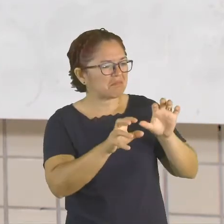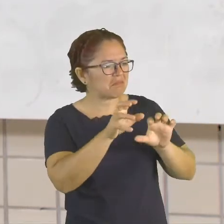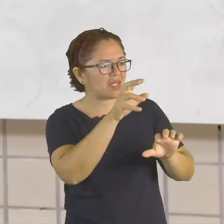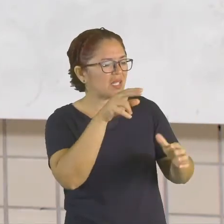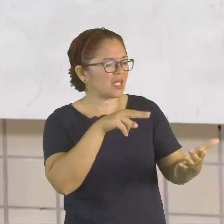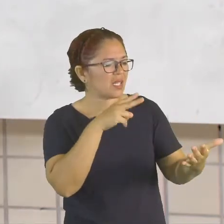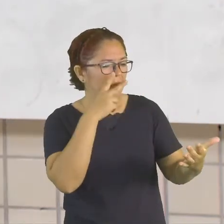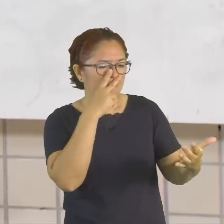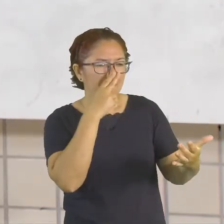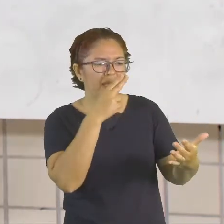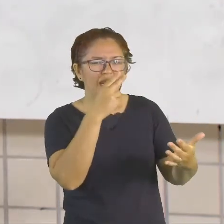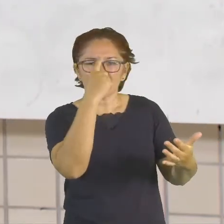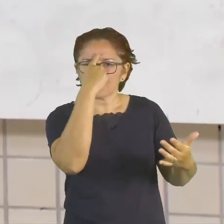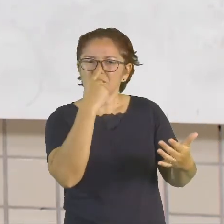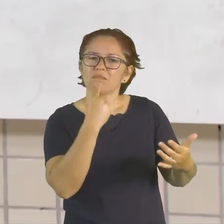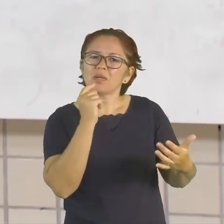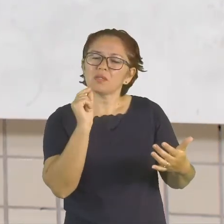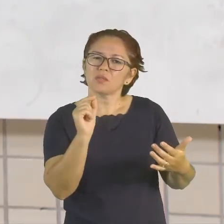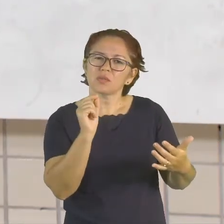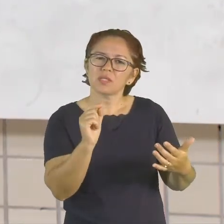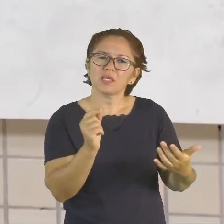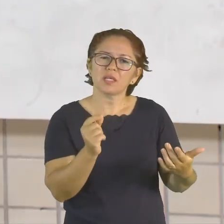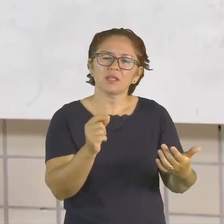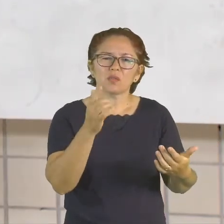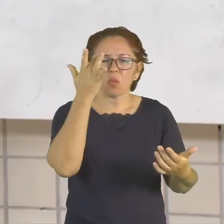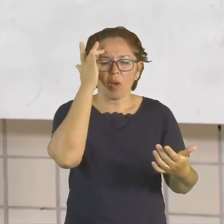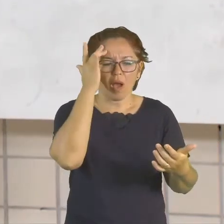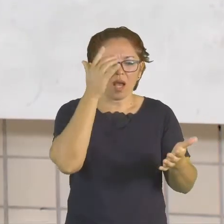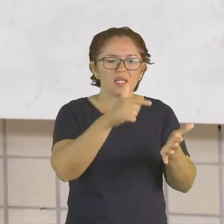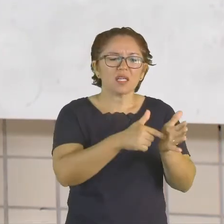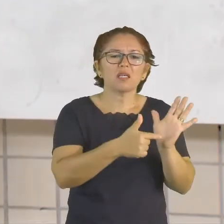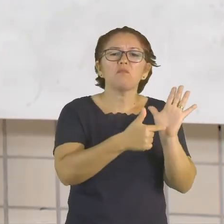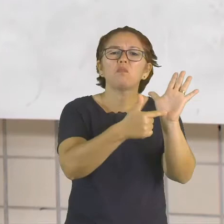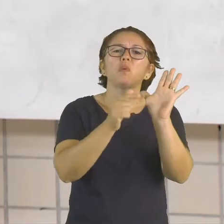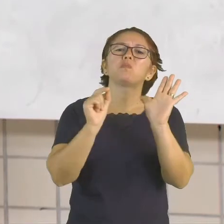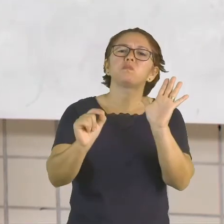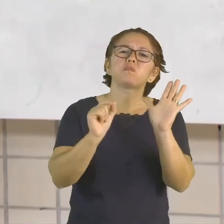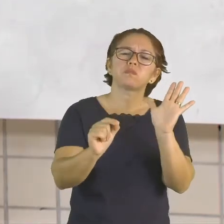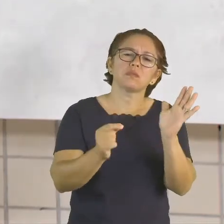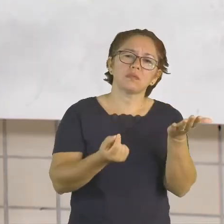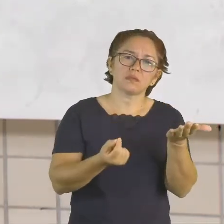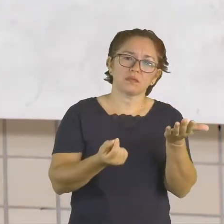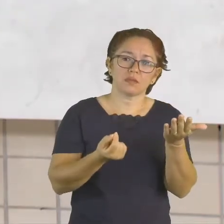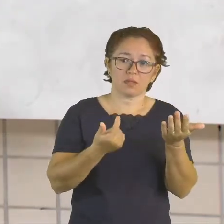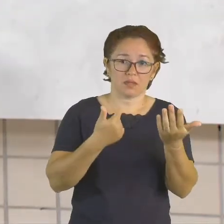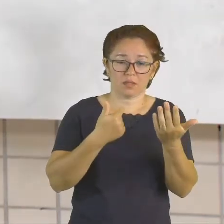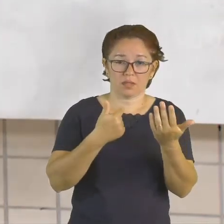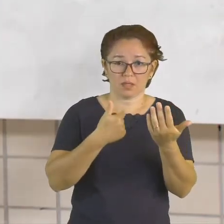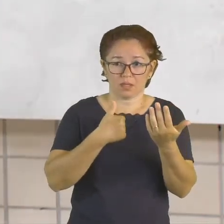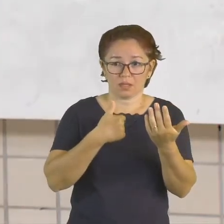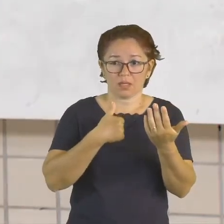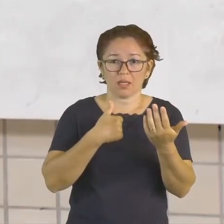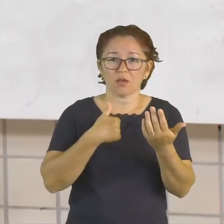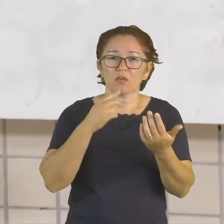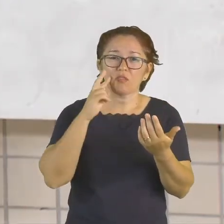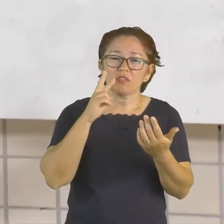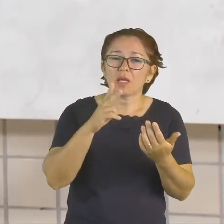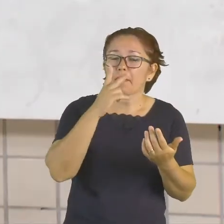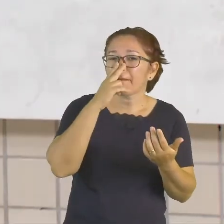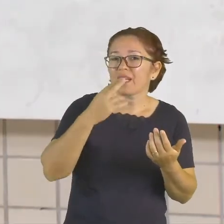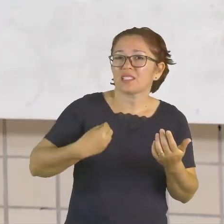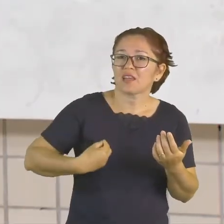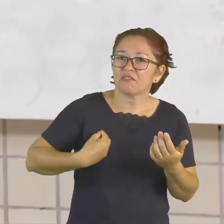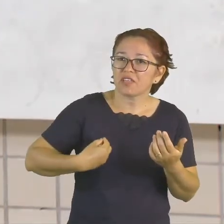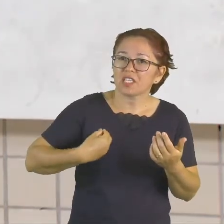esse poema, o que essa imagem quis mostrar? Na minha interpretação, o ir e vir da